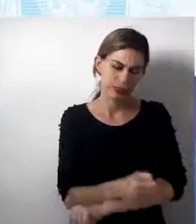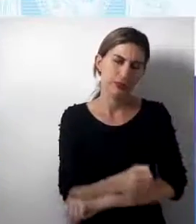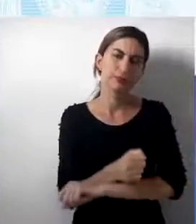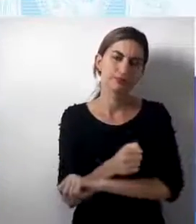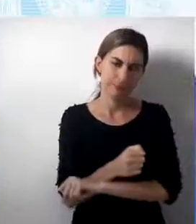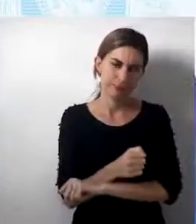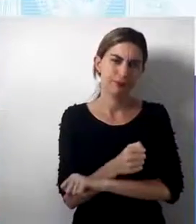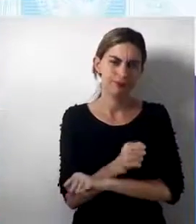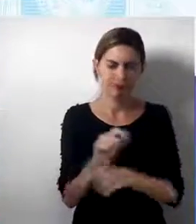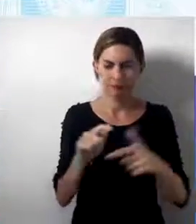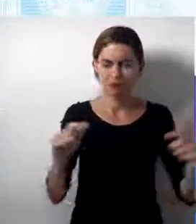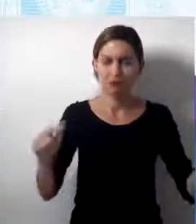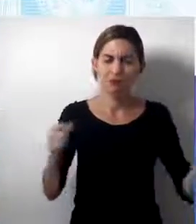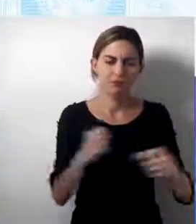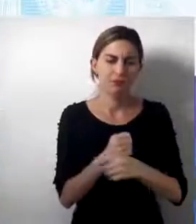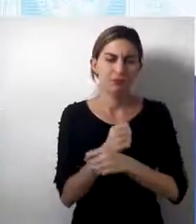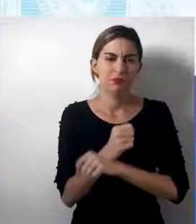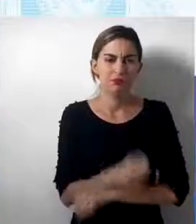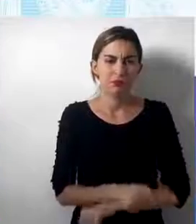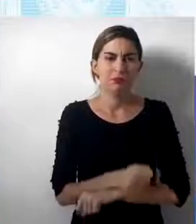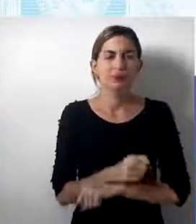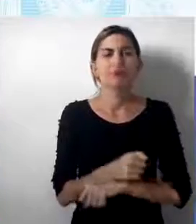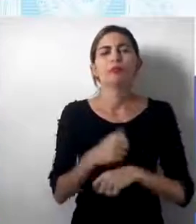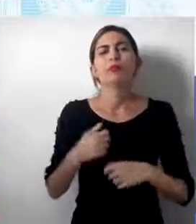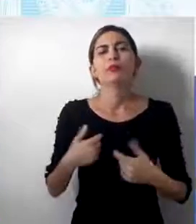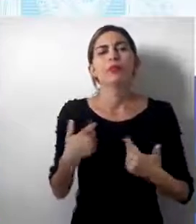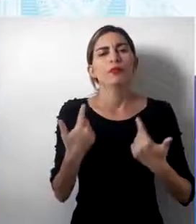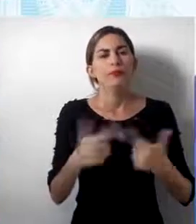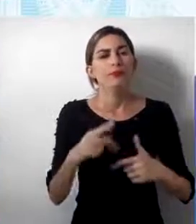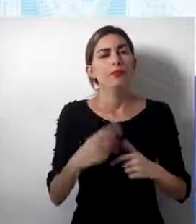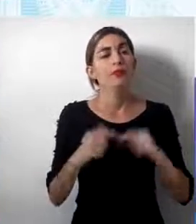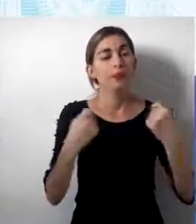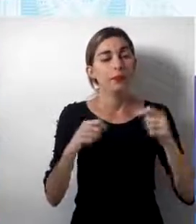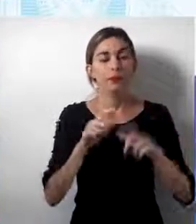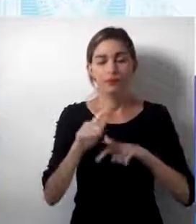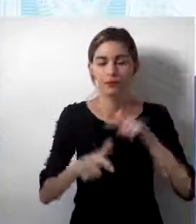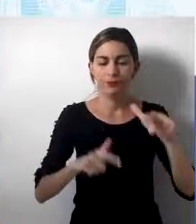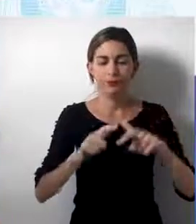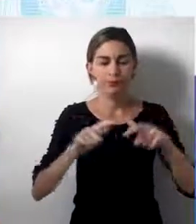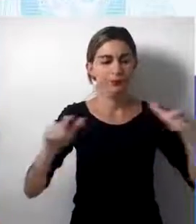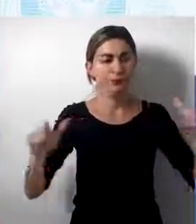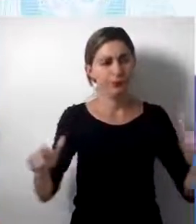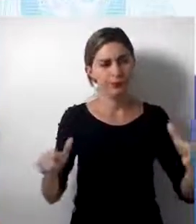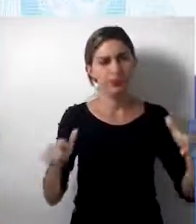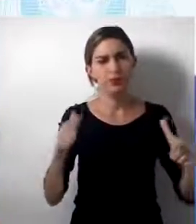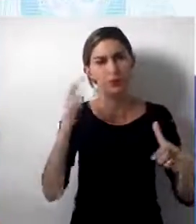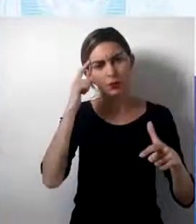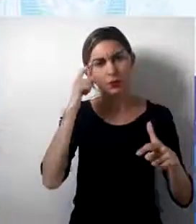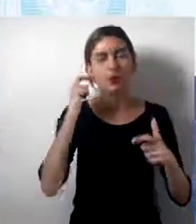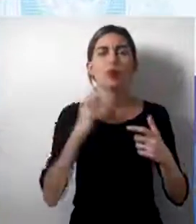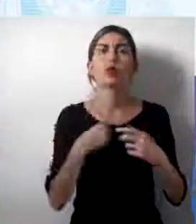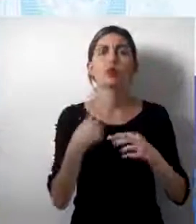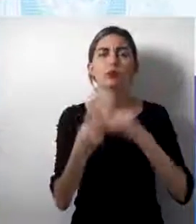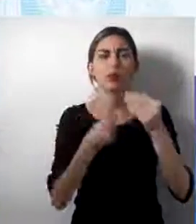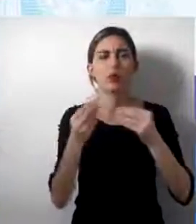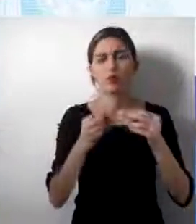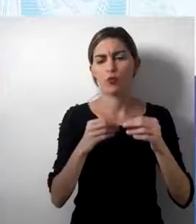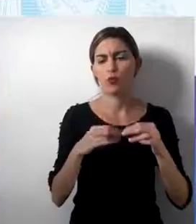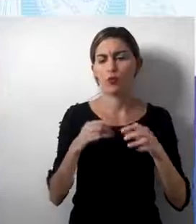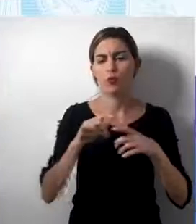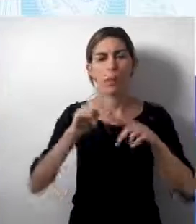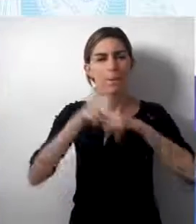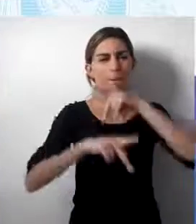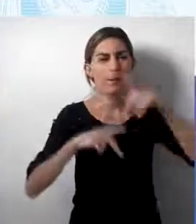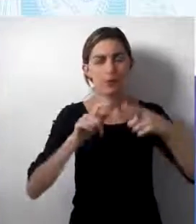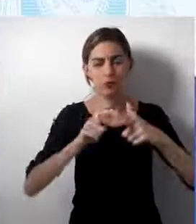muito extensa, e essa ocupação ela foi se dando e se conformou com a